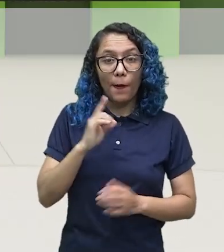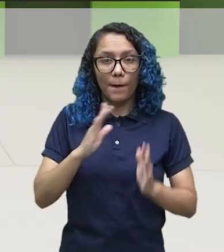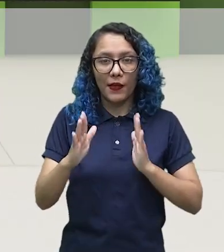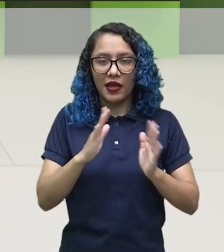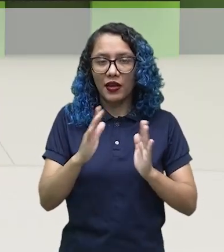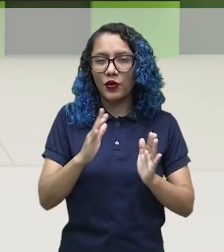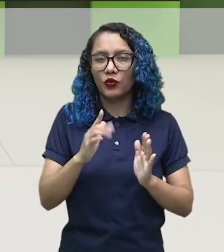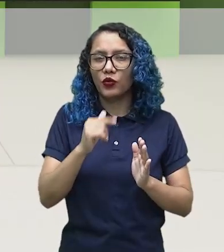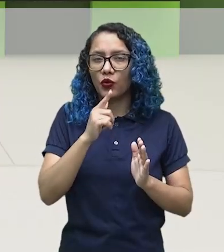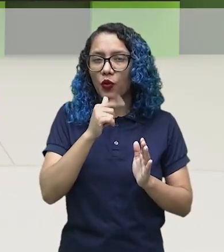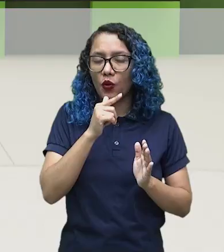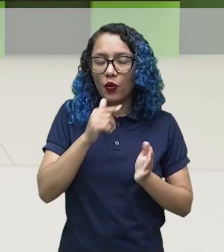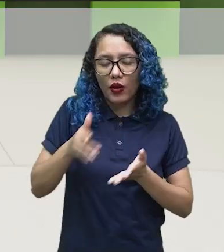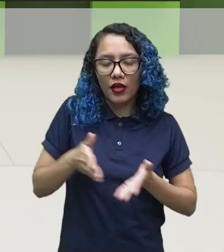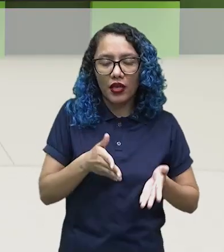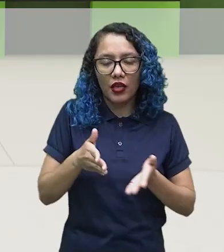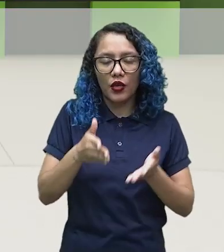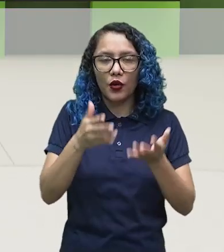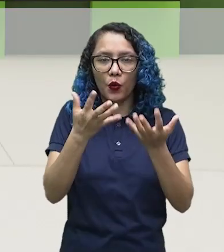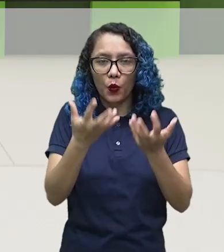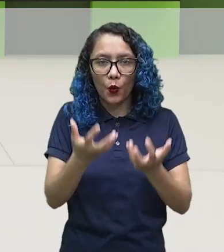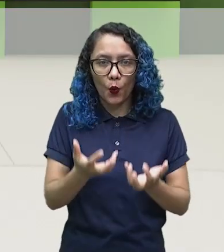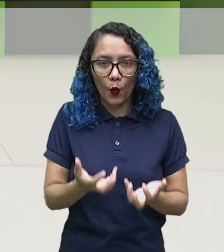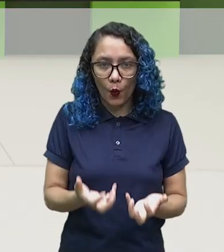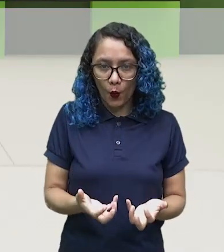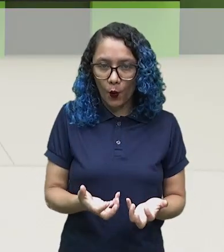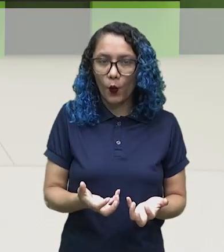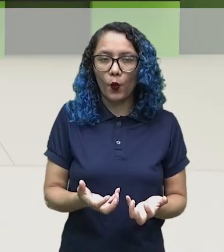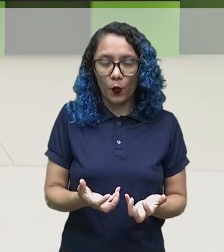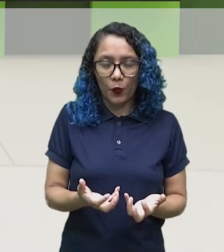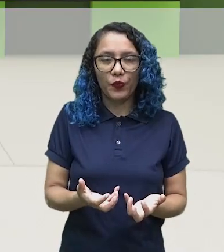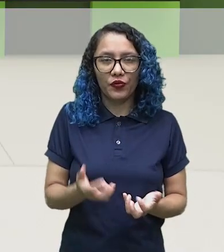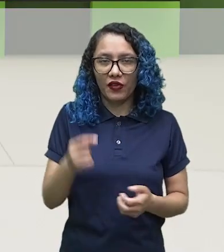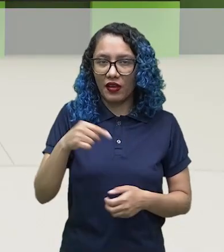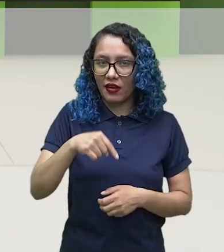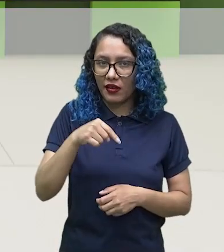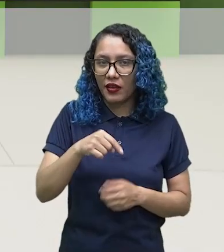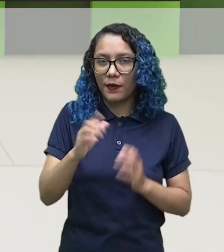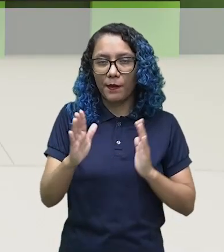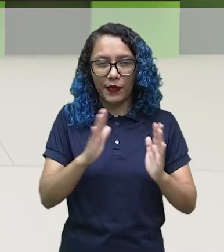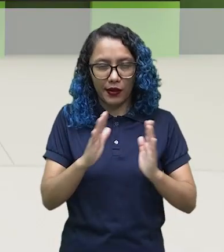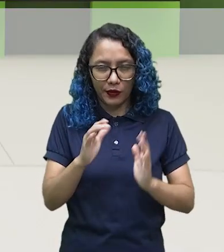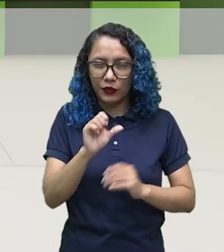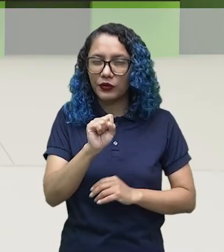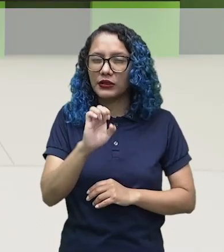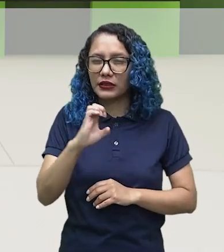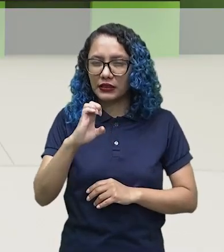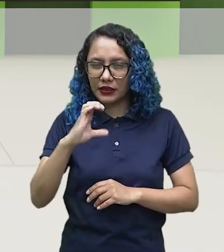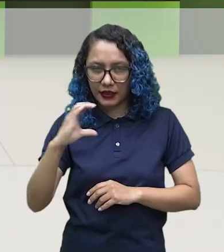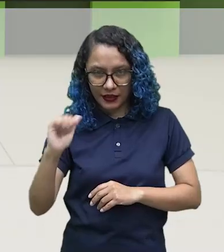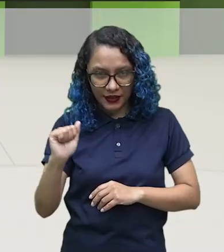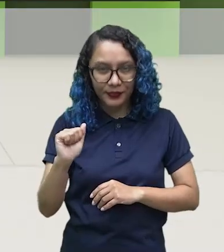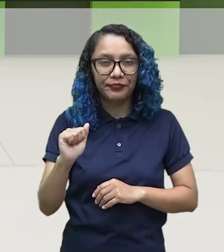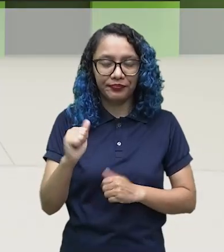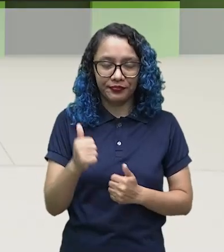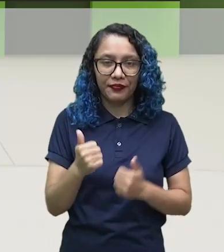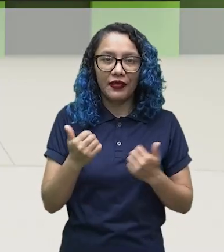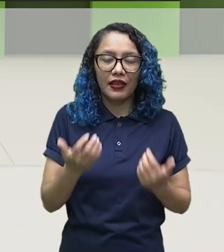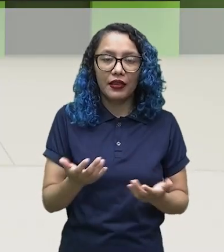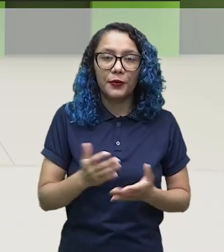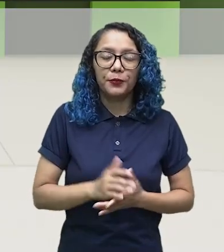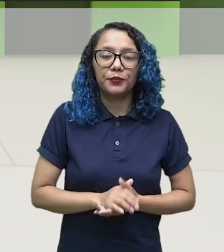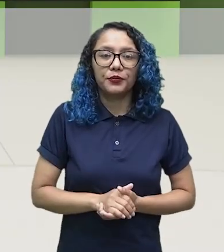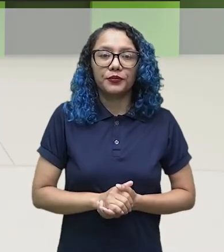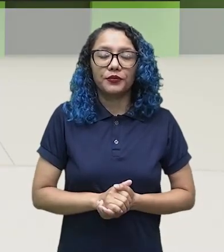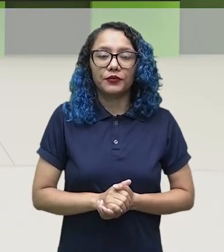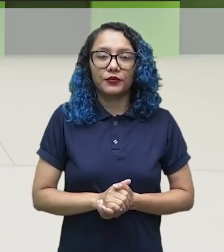de vazante, né, do período de seca que a gente costuma falar aqui na nossa região, né, e